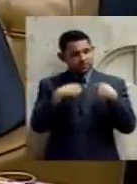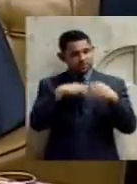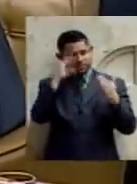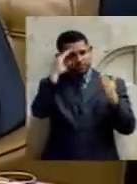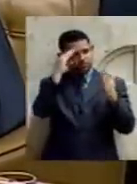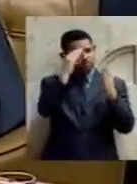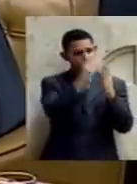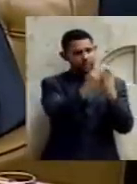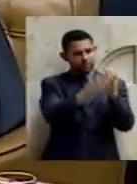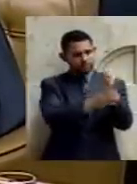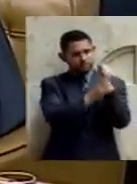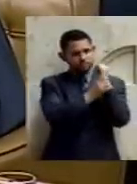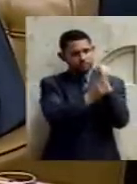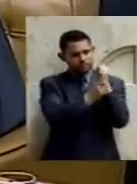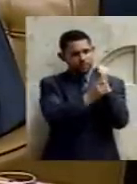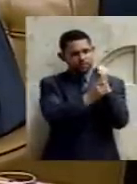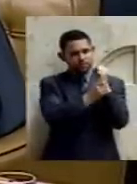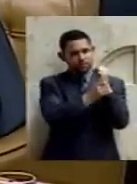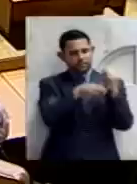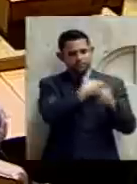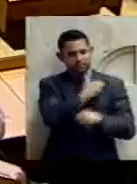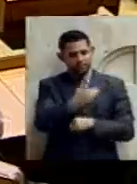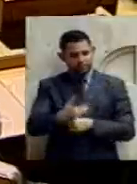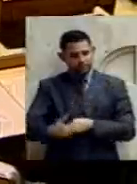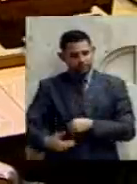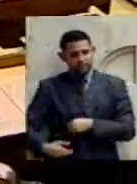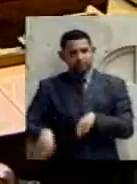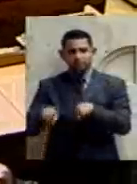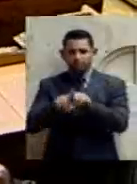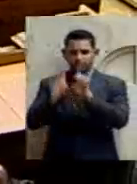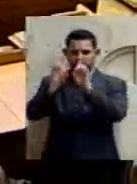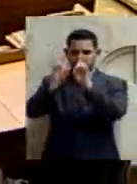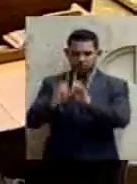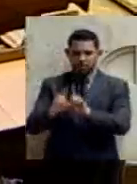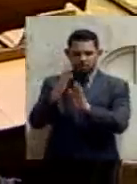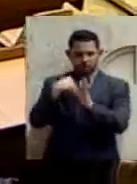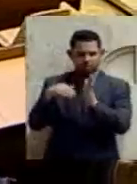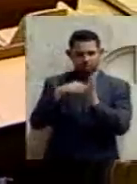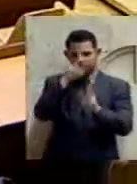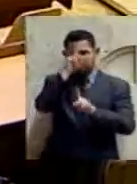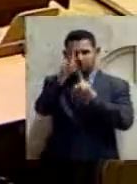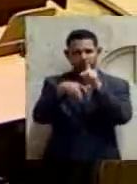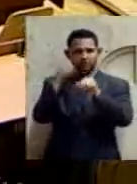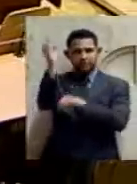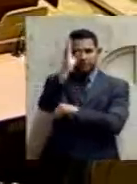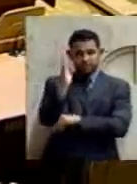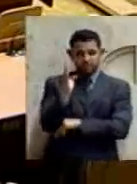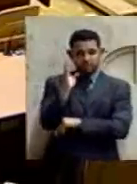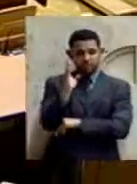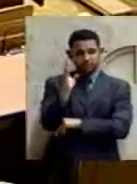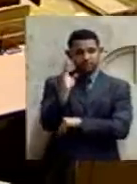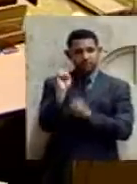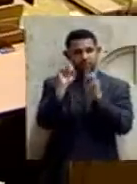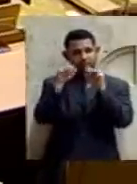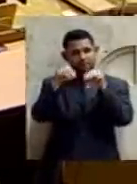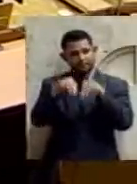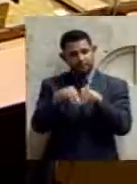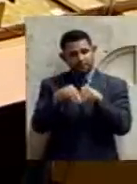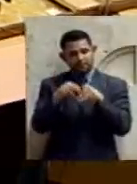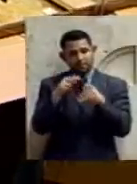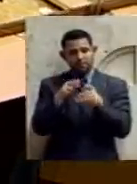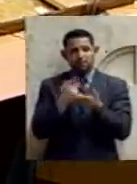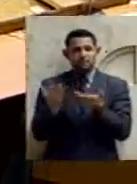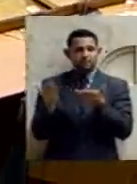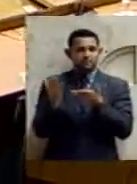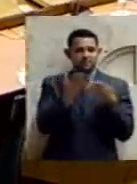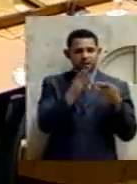imediatos aos poderes constituídos e autênticos direitos subjetivos aos cidadãos. Enfim, com a novel Carta, o